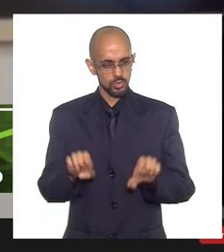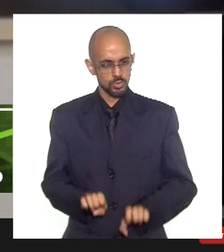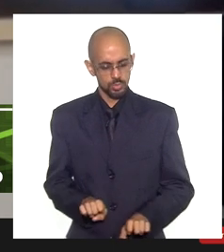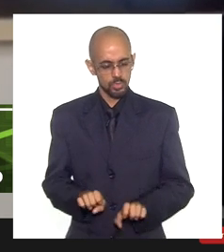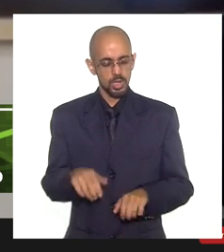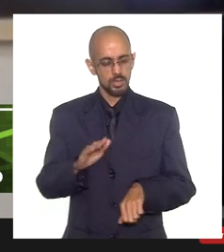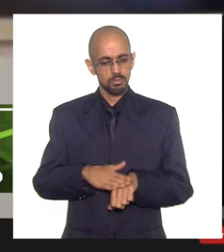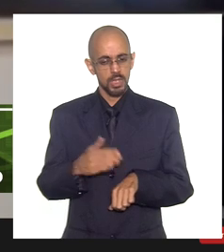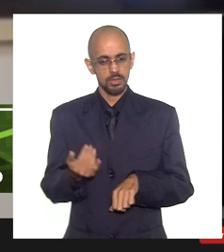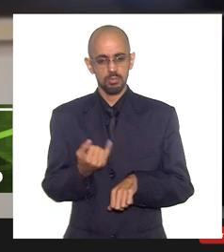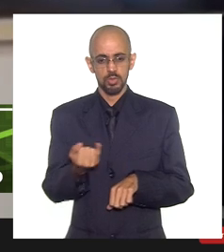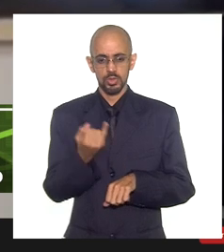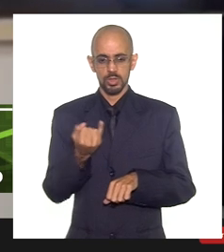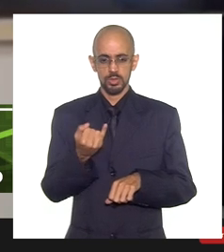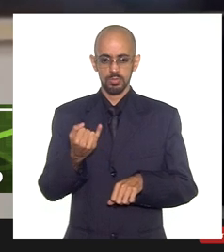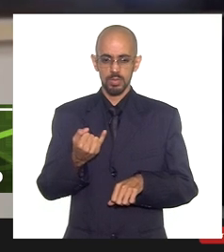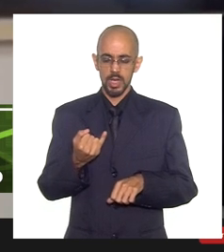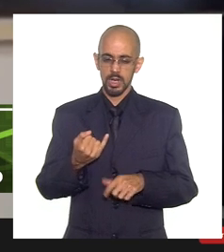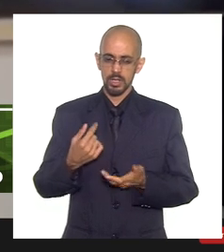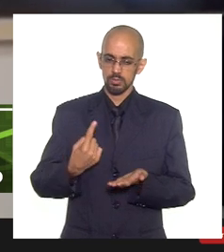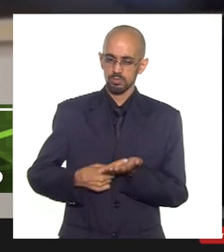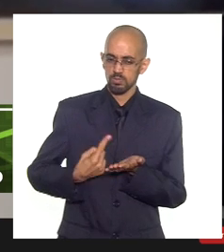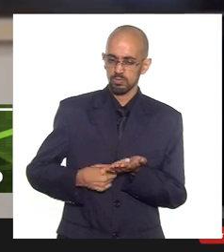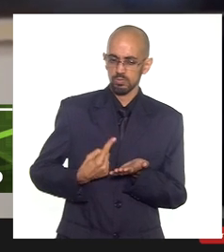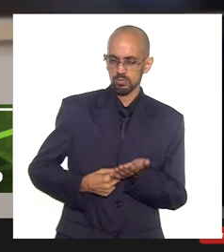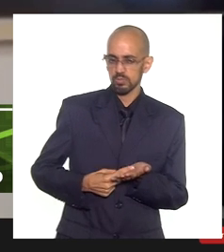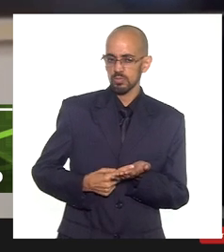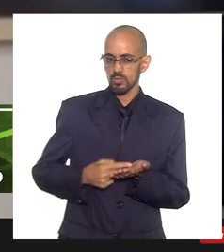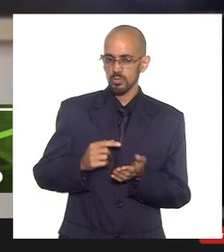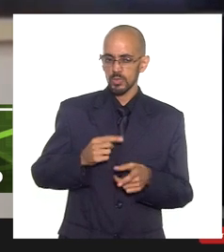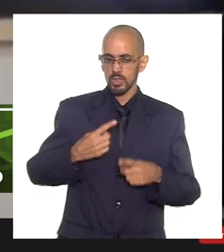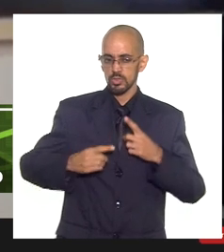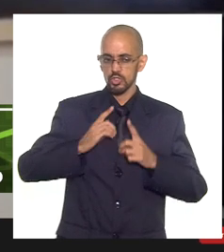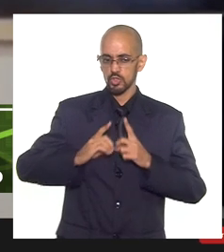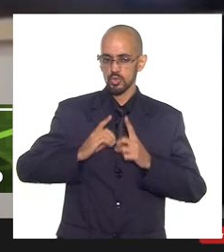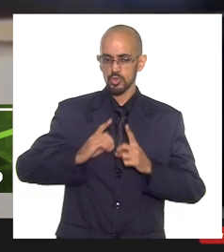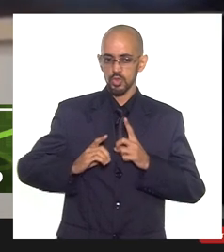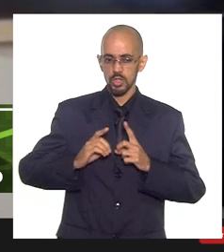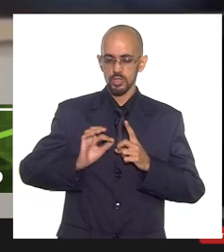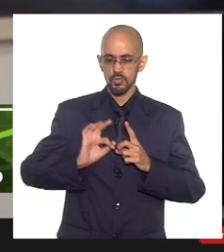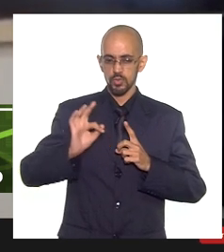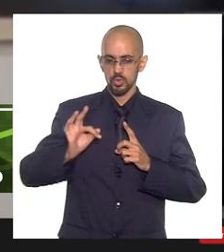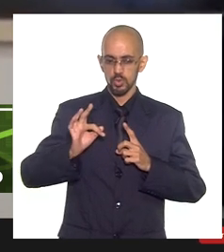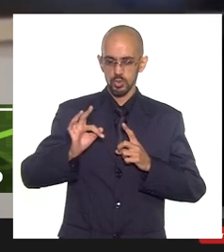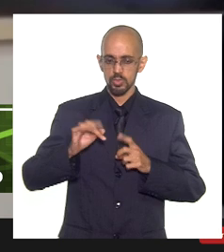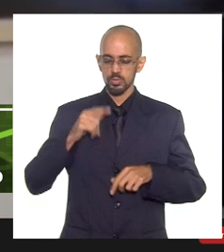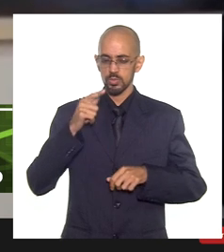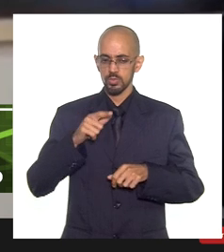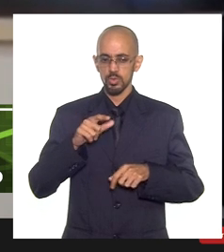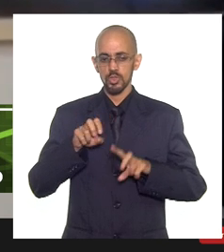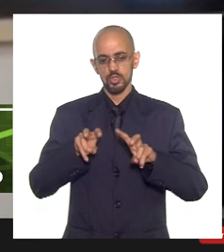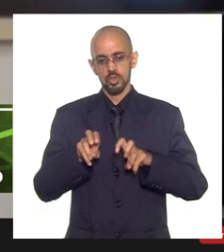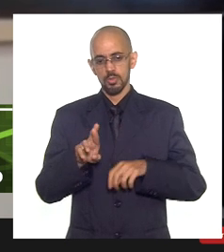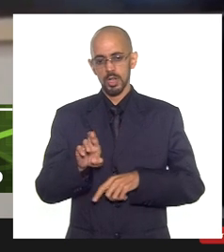para as negociações futuras no âmbito da recuperação fiscal